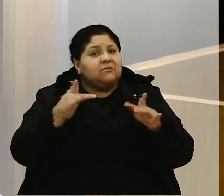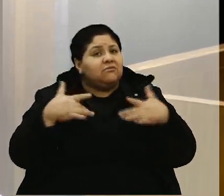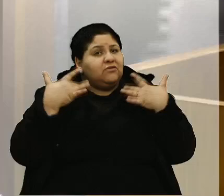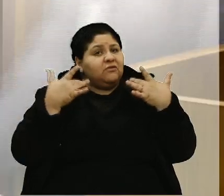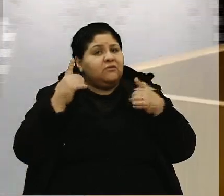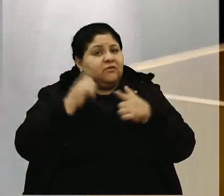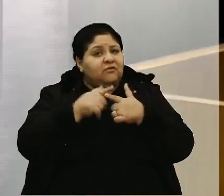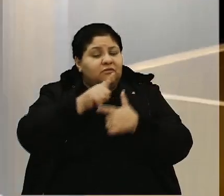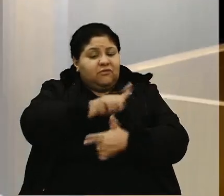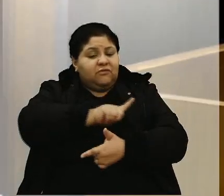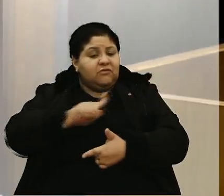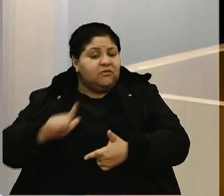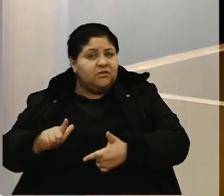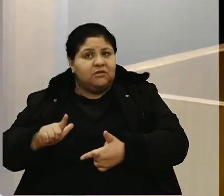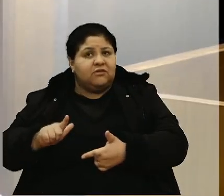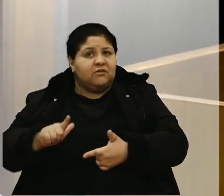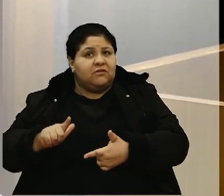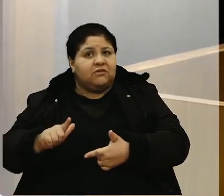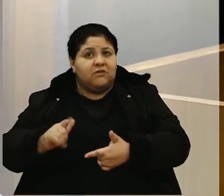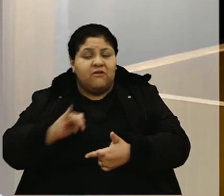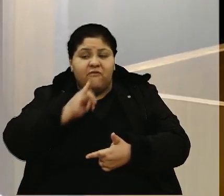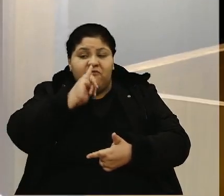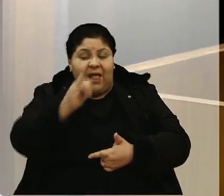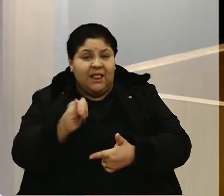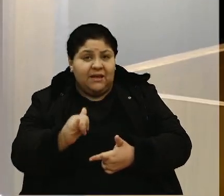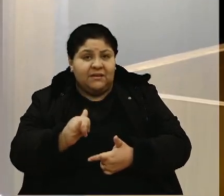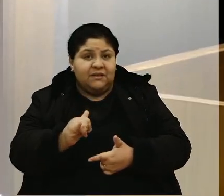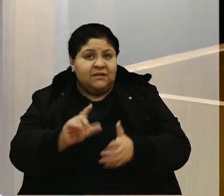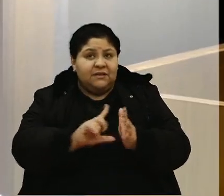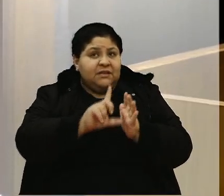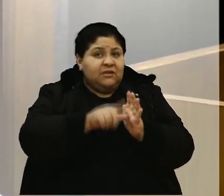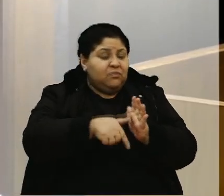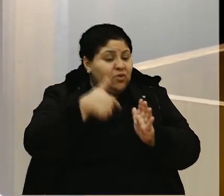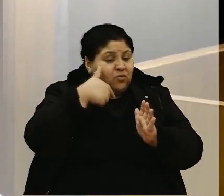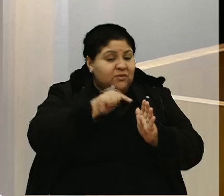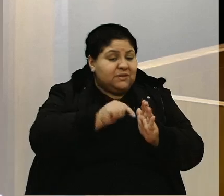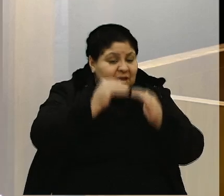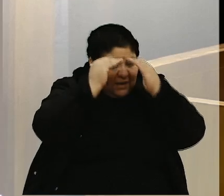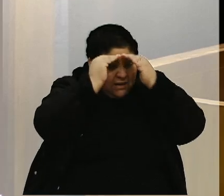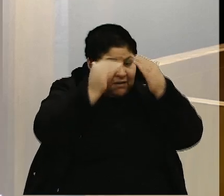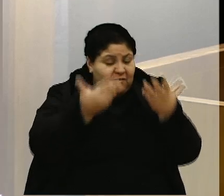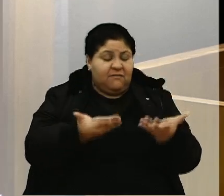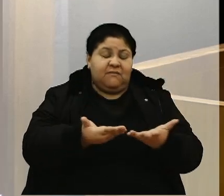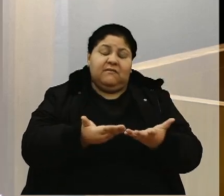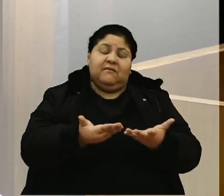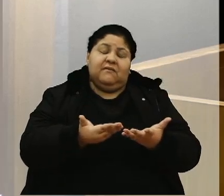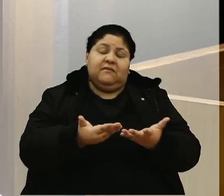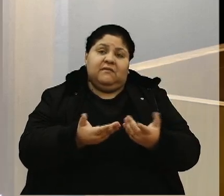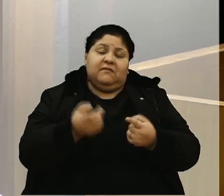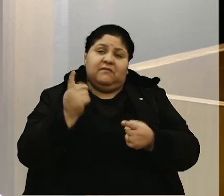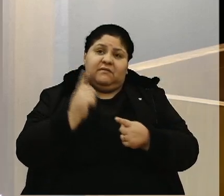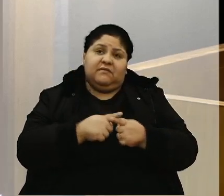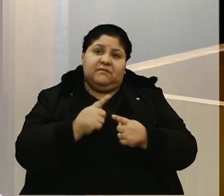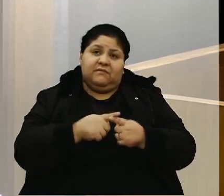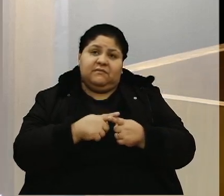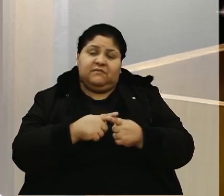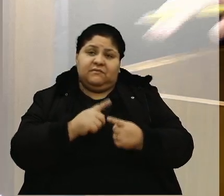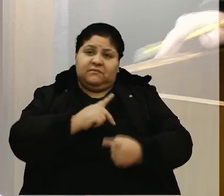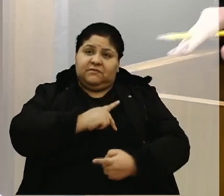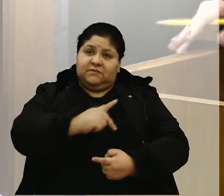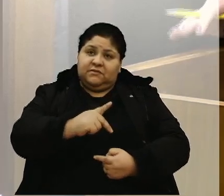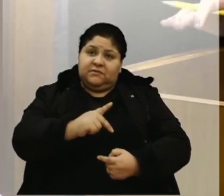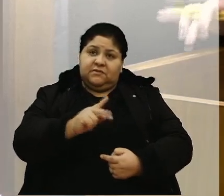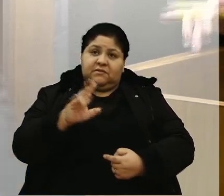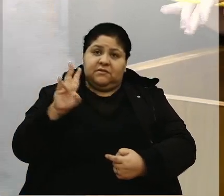o governo faz algumas falas, né, que depois não consegue cumprir. Foi o caso também aqui, né, do nosso presidente Lula,